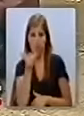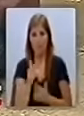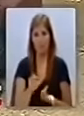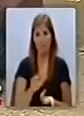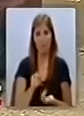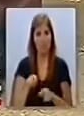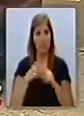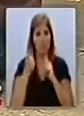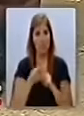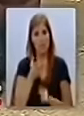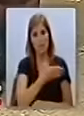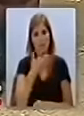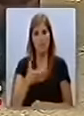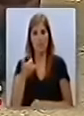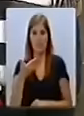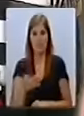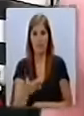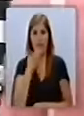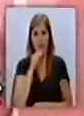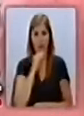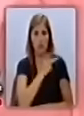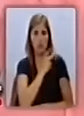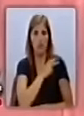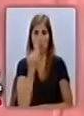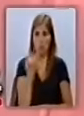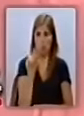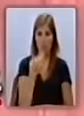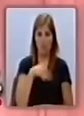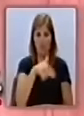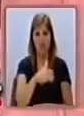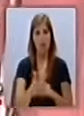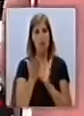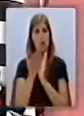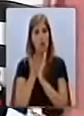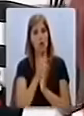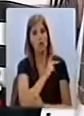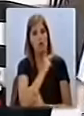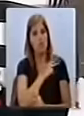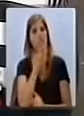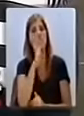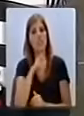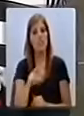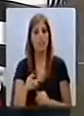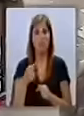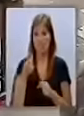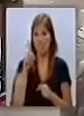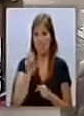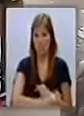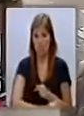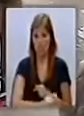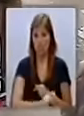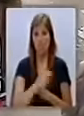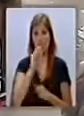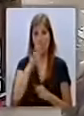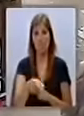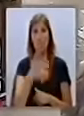são 1127 os alunos da Universidade do Porto que vão estudar em universidades estrangeiras durante um semestre. 39 países estão